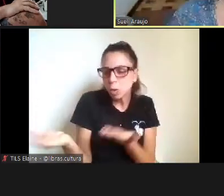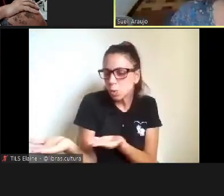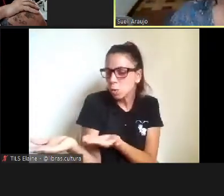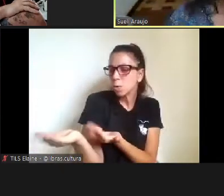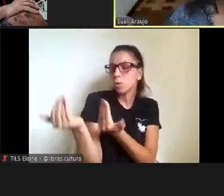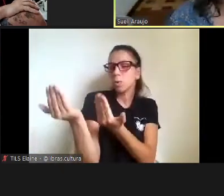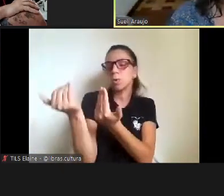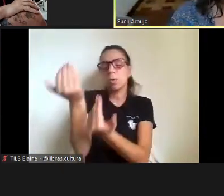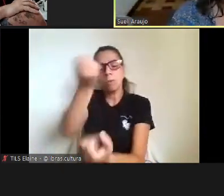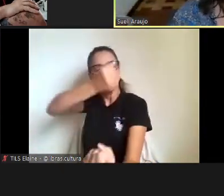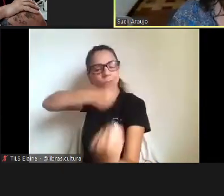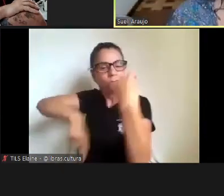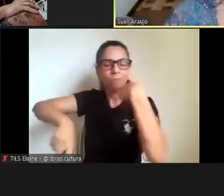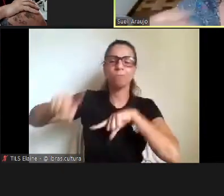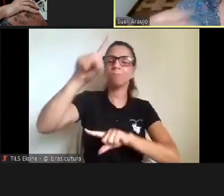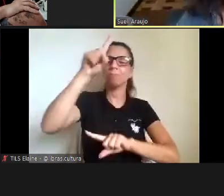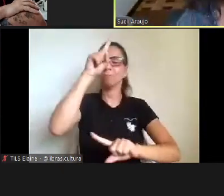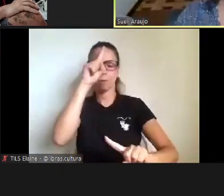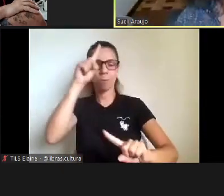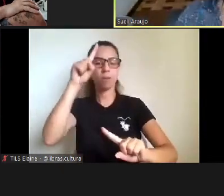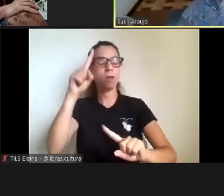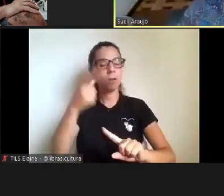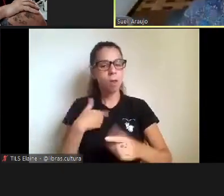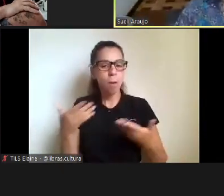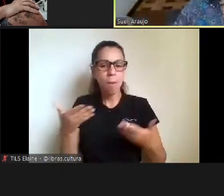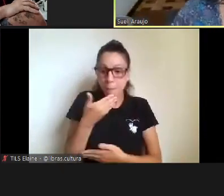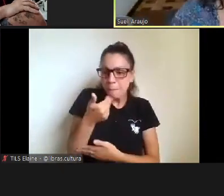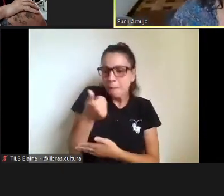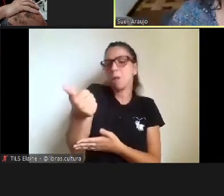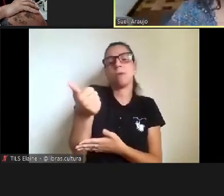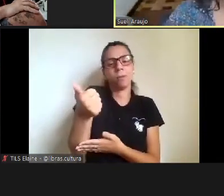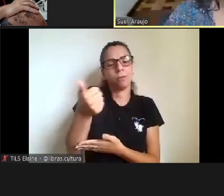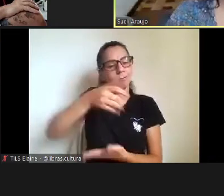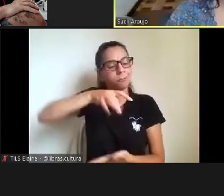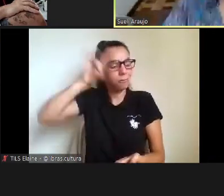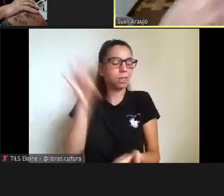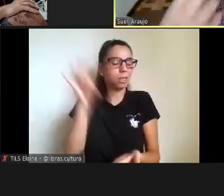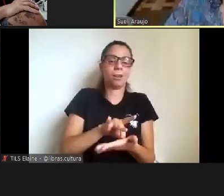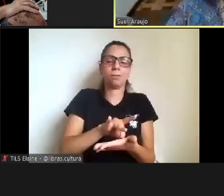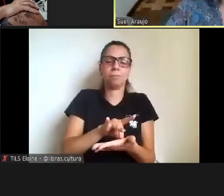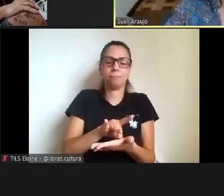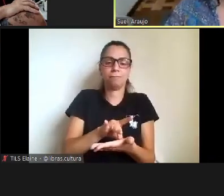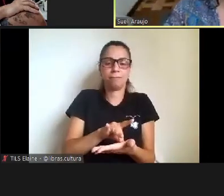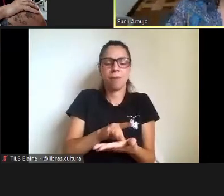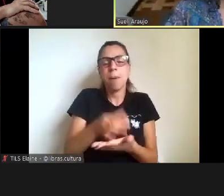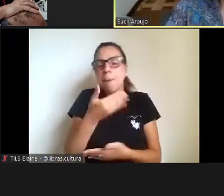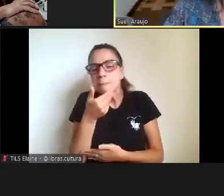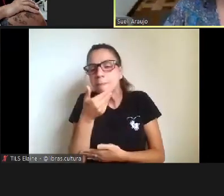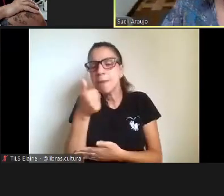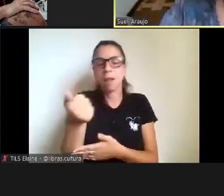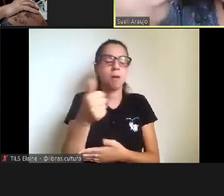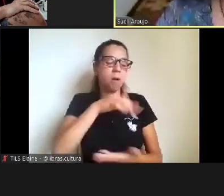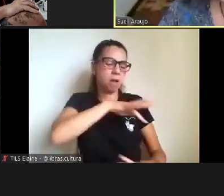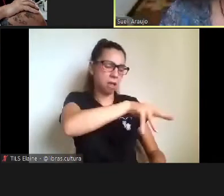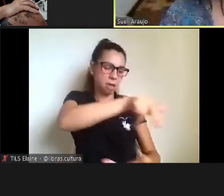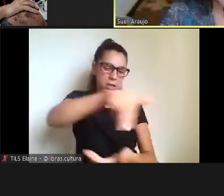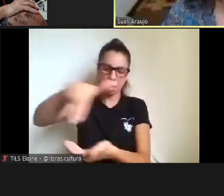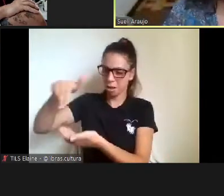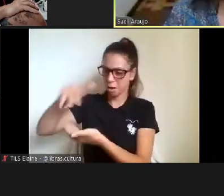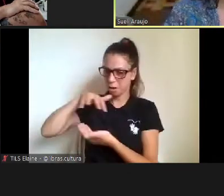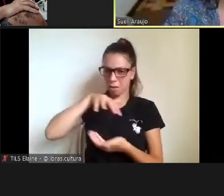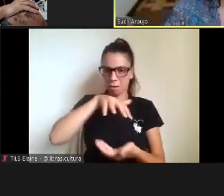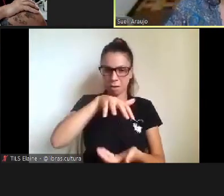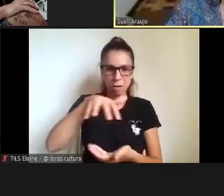da irreverência. Somos melhores do que isso que nos imputam. São melhores do que essa nação que querem fazer com